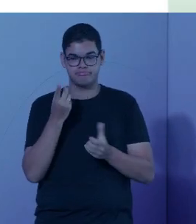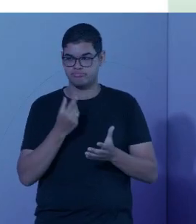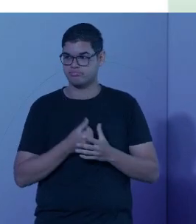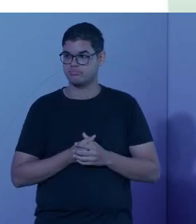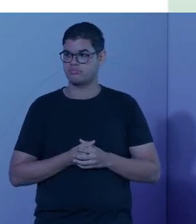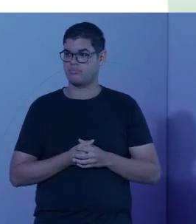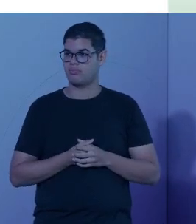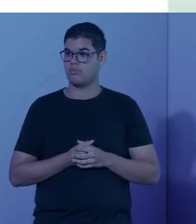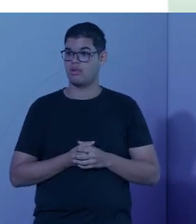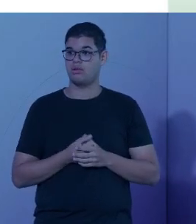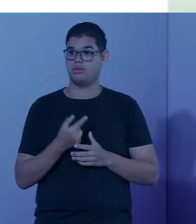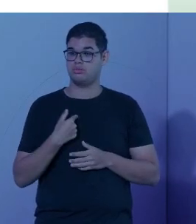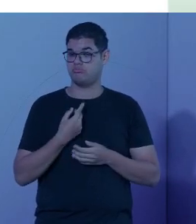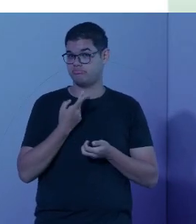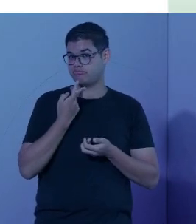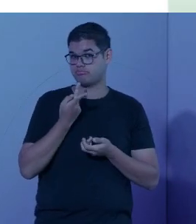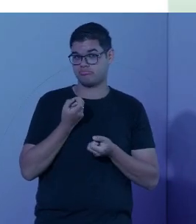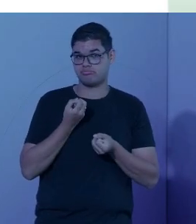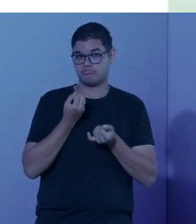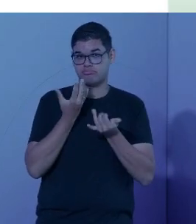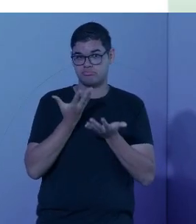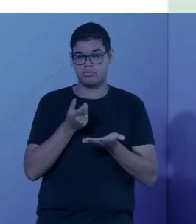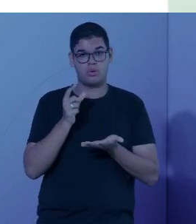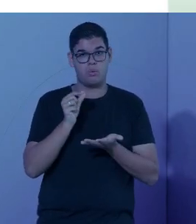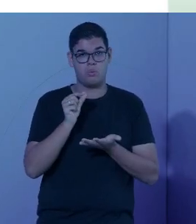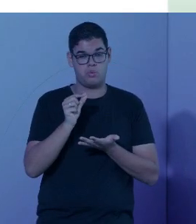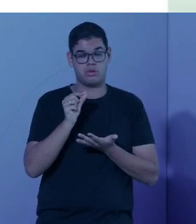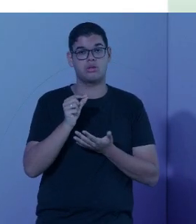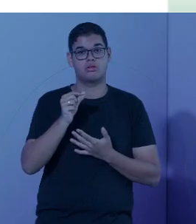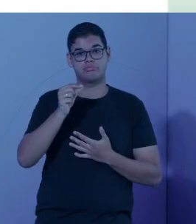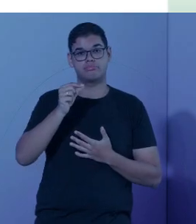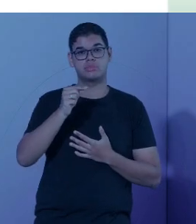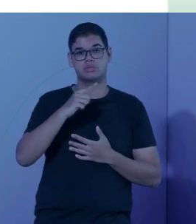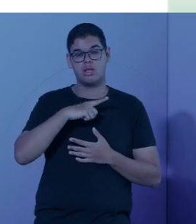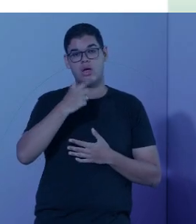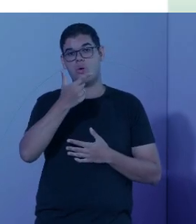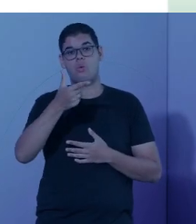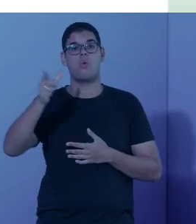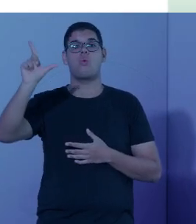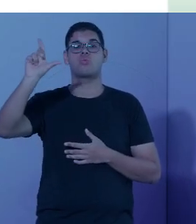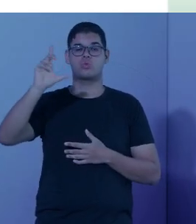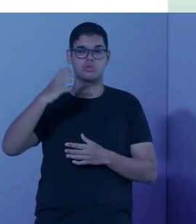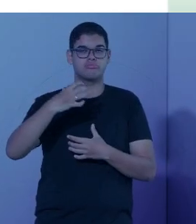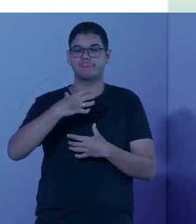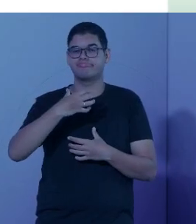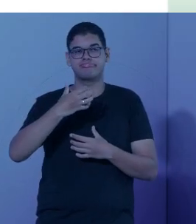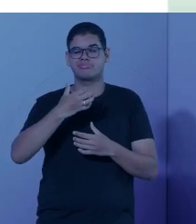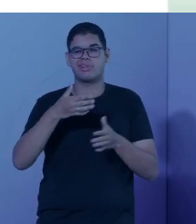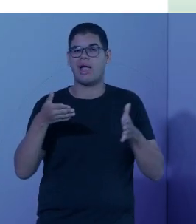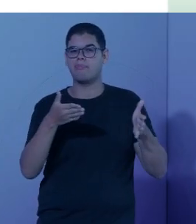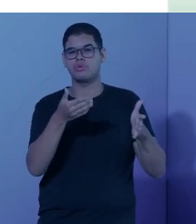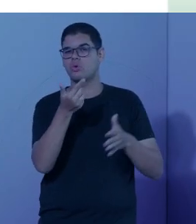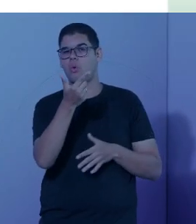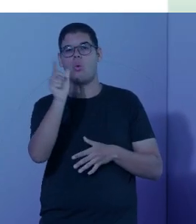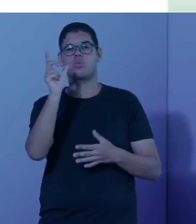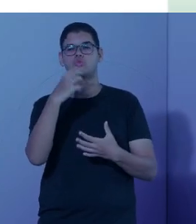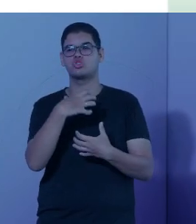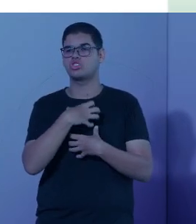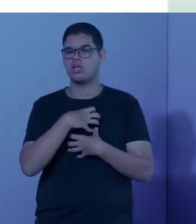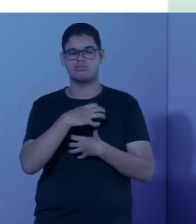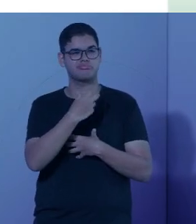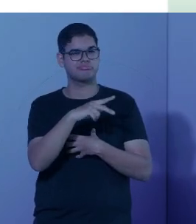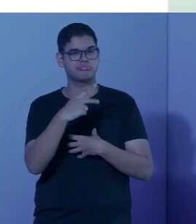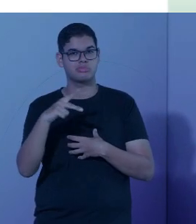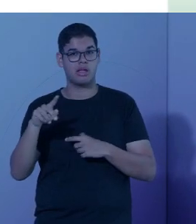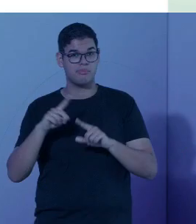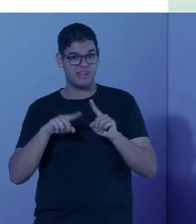Eu mencionei aqui que, como eu mencionei para vocês mais cedo, que tem outras formas de contabilização, mas esse